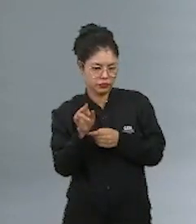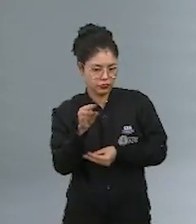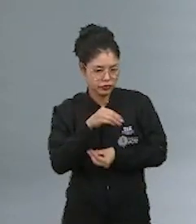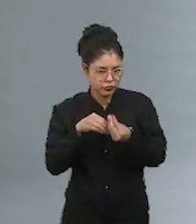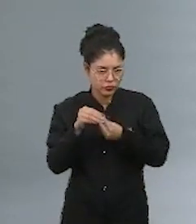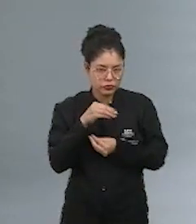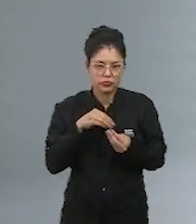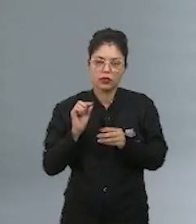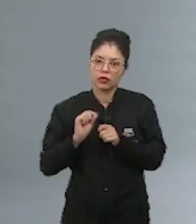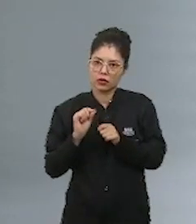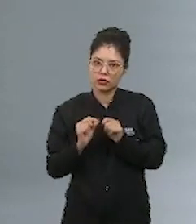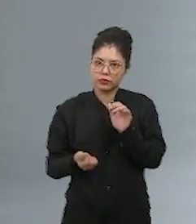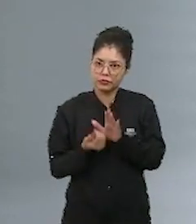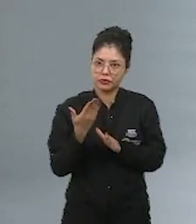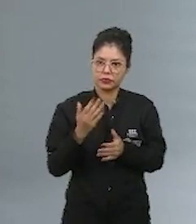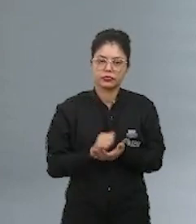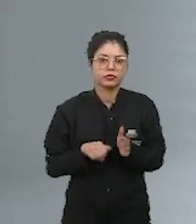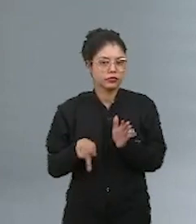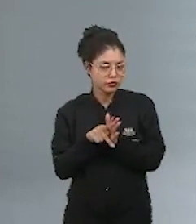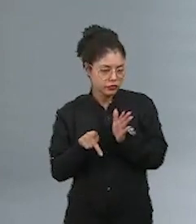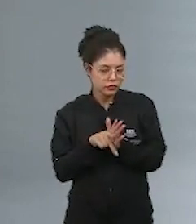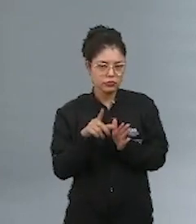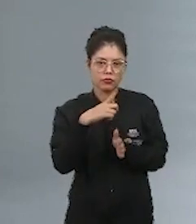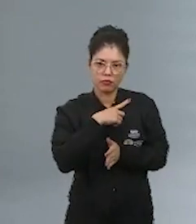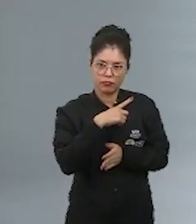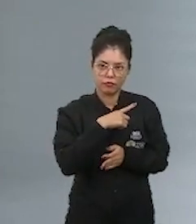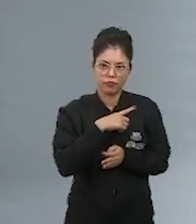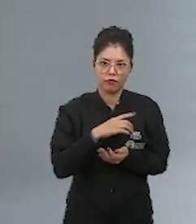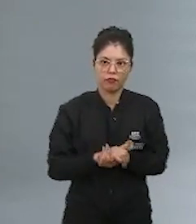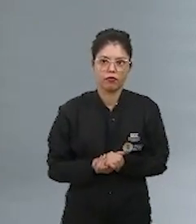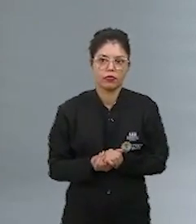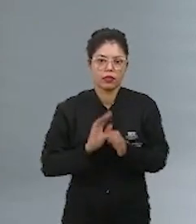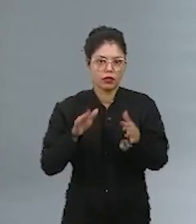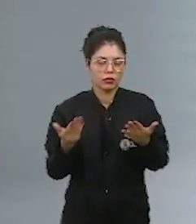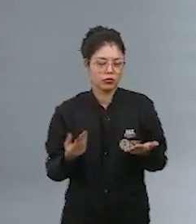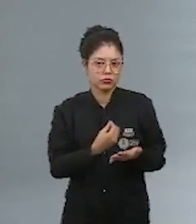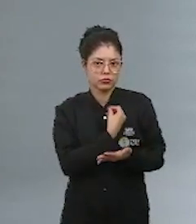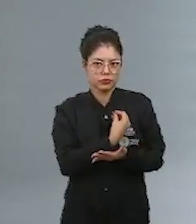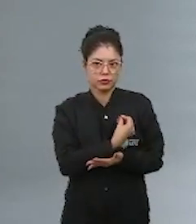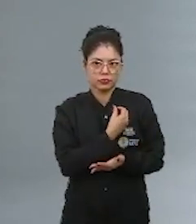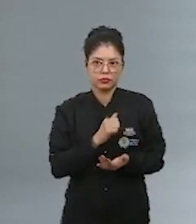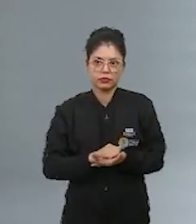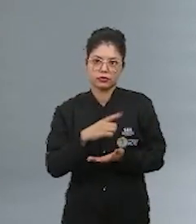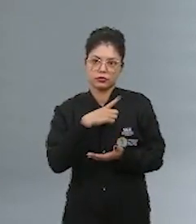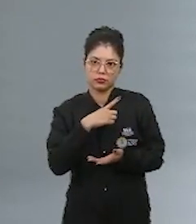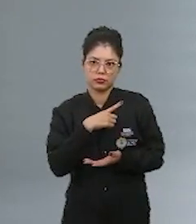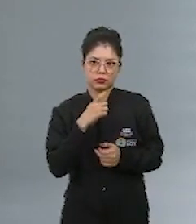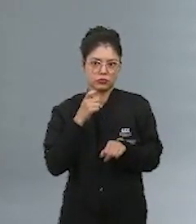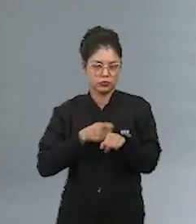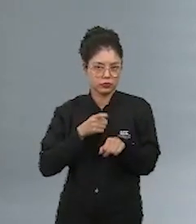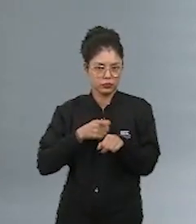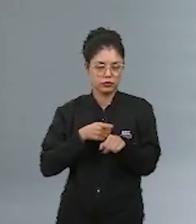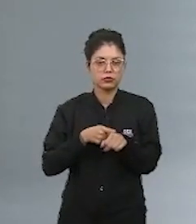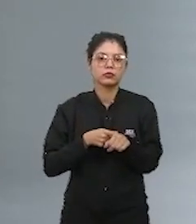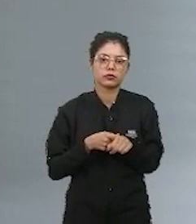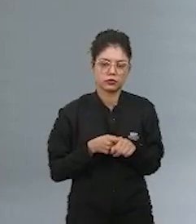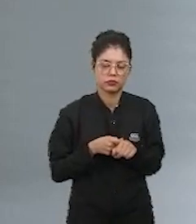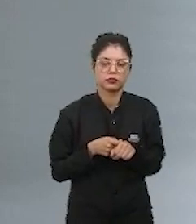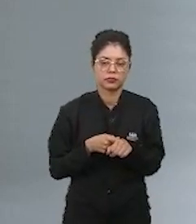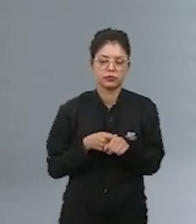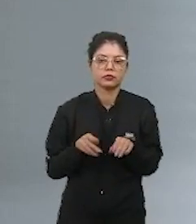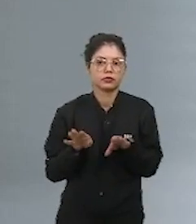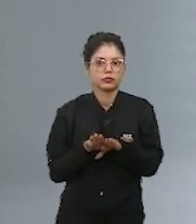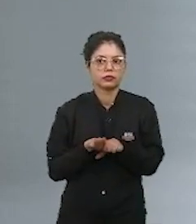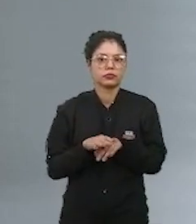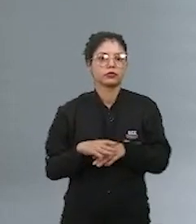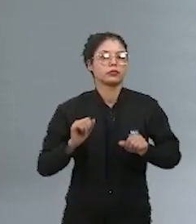de formação aqui da crosta terrestre, né? Essa no qual nós vivemos, teve aí a solidificação desse magma